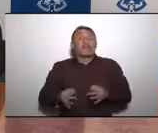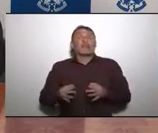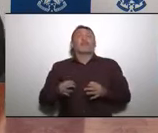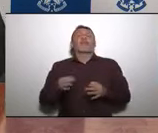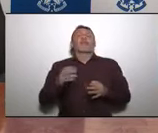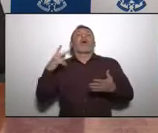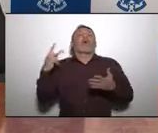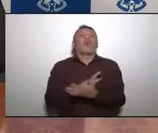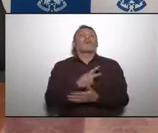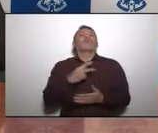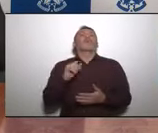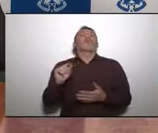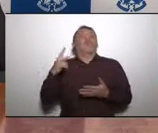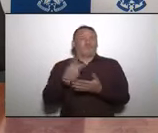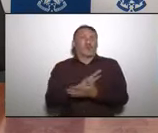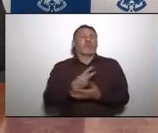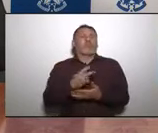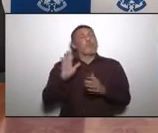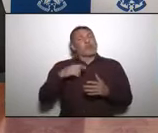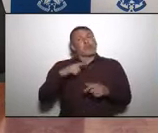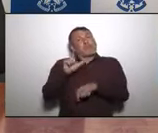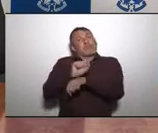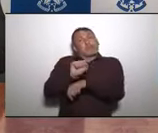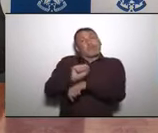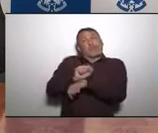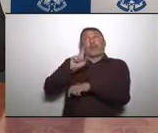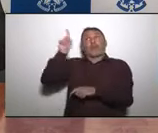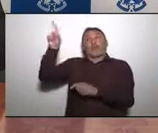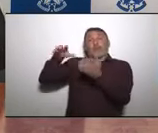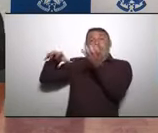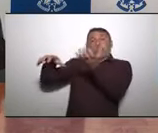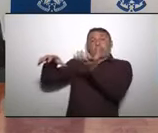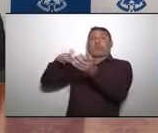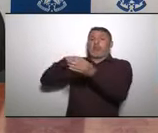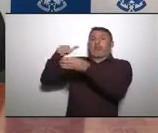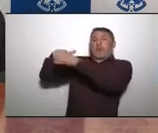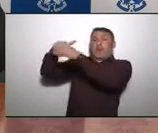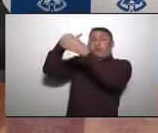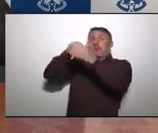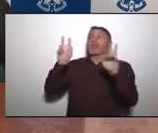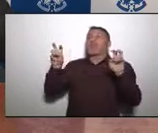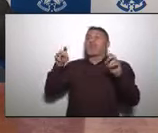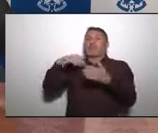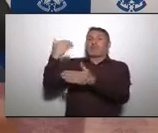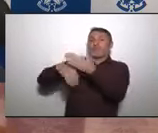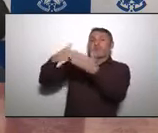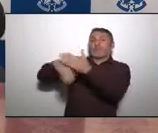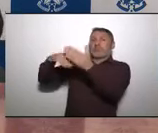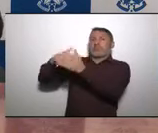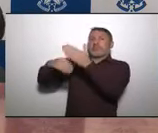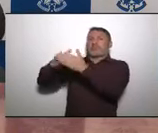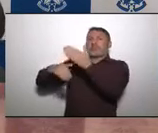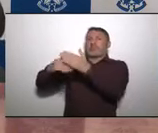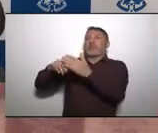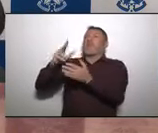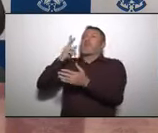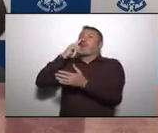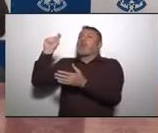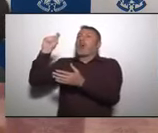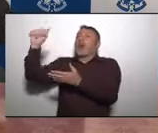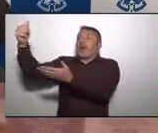realidade. Mas estamos na expectativa de que o Congresso possa votar essa matéria, que é uma matéria que recompõe o